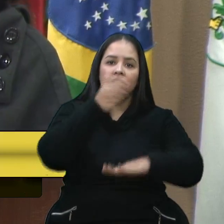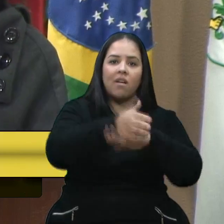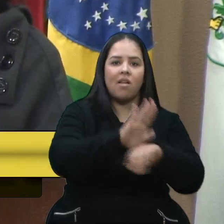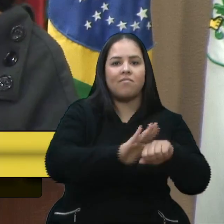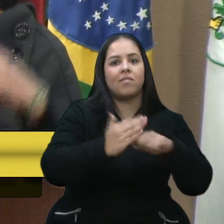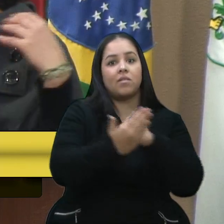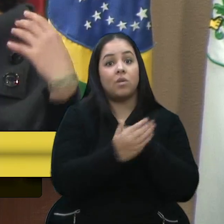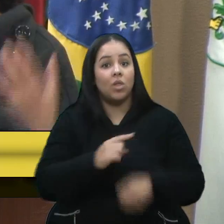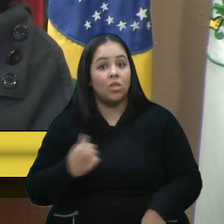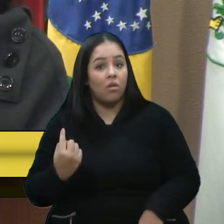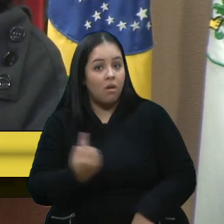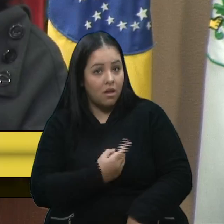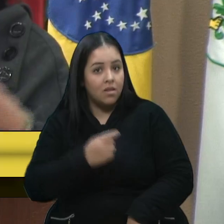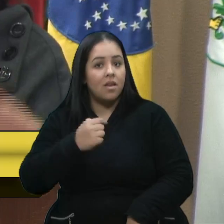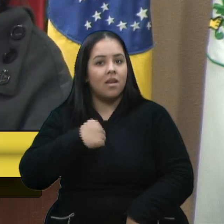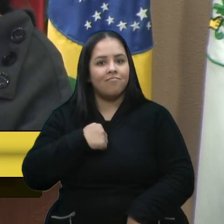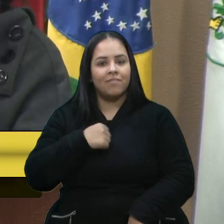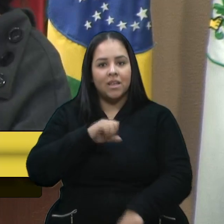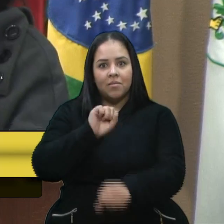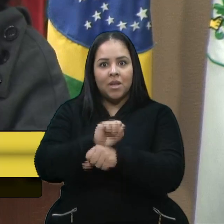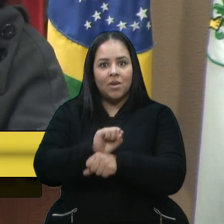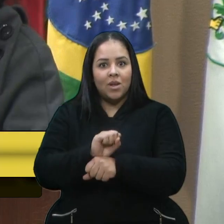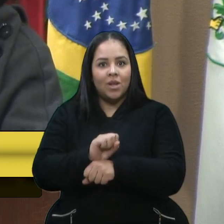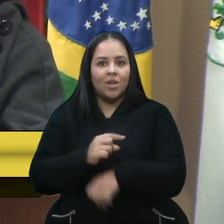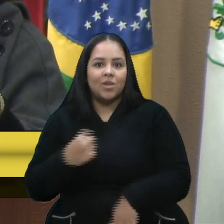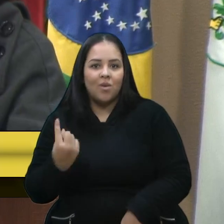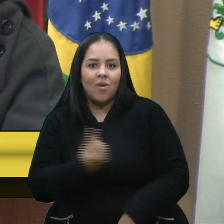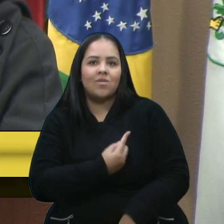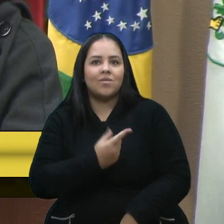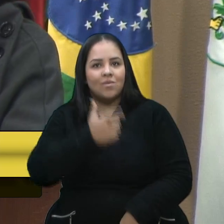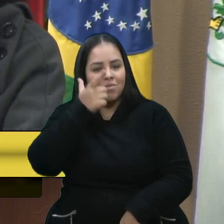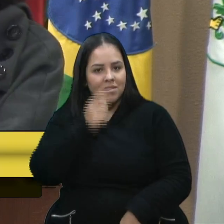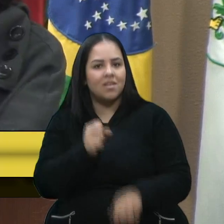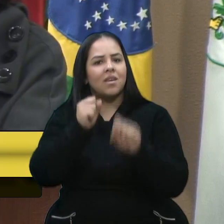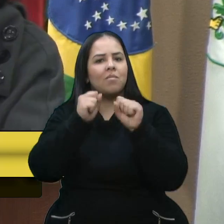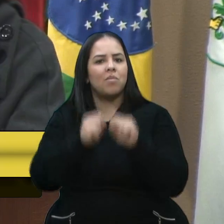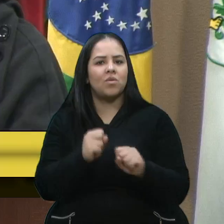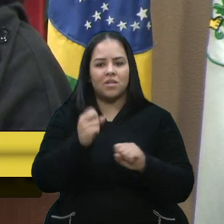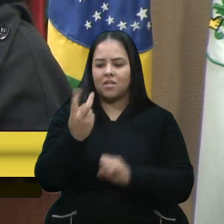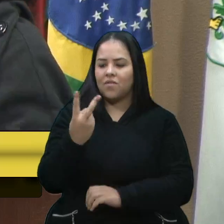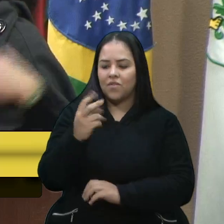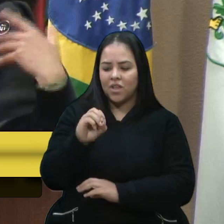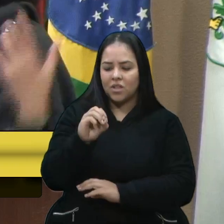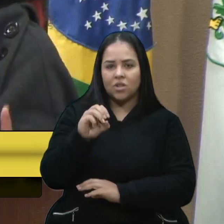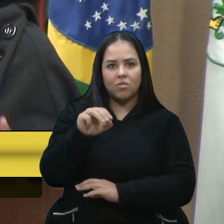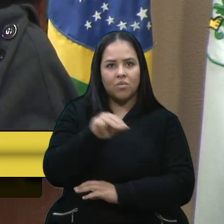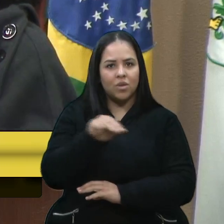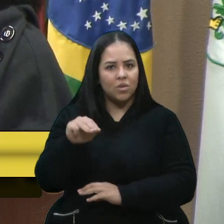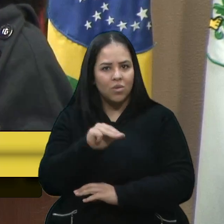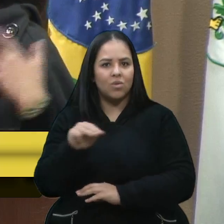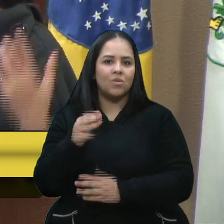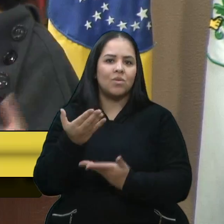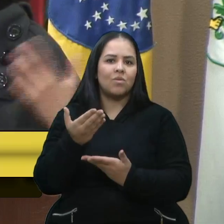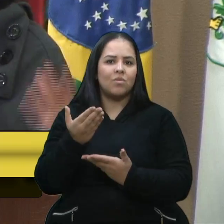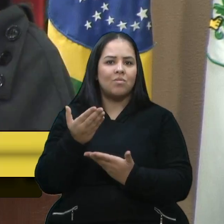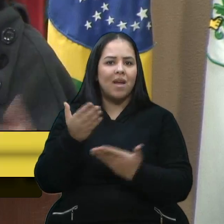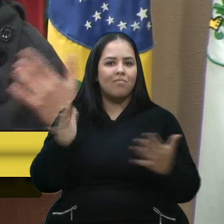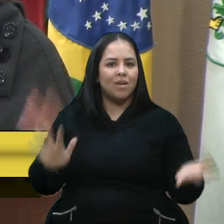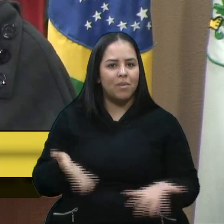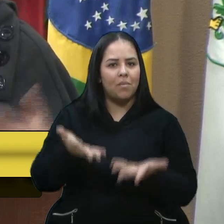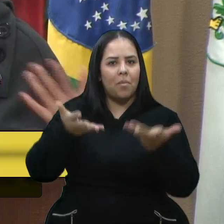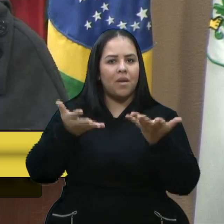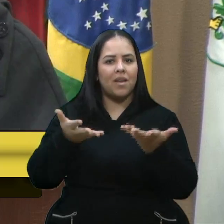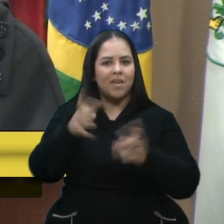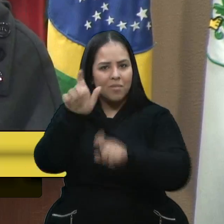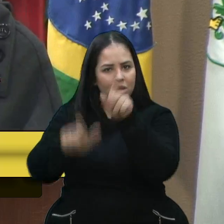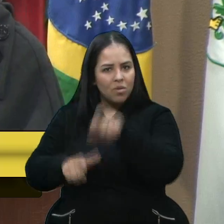que sim, que a gente possa ter, nesses 20 minutos, com tantas contribuições e com tanta gente